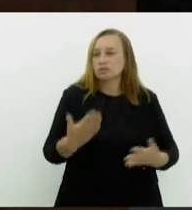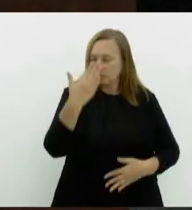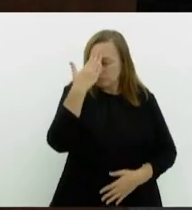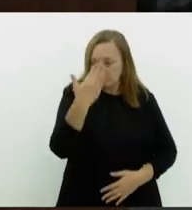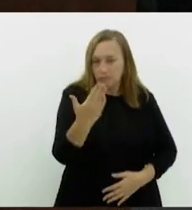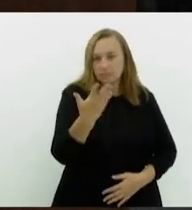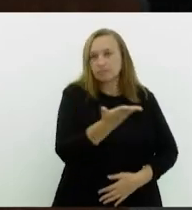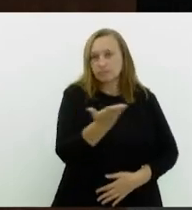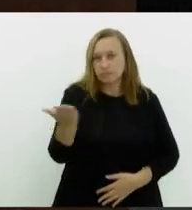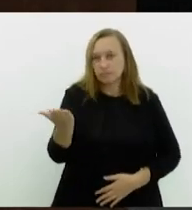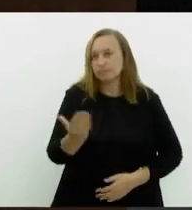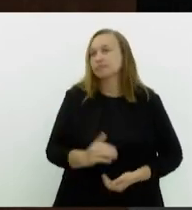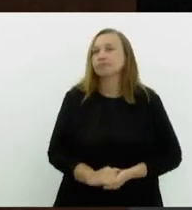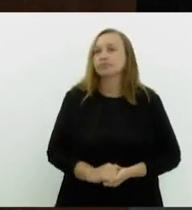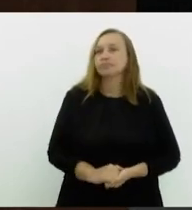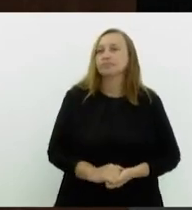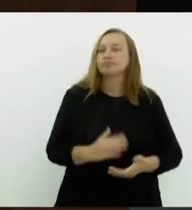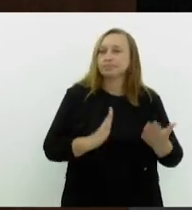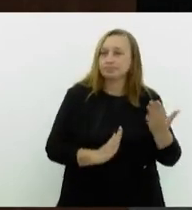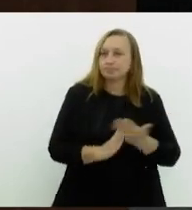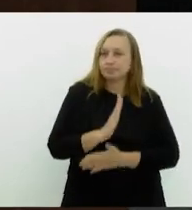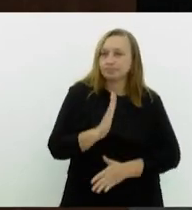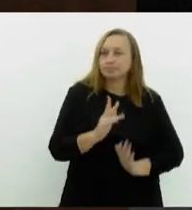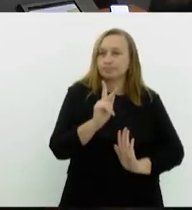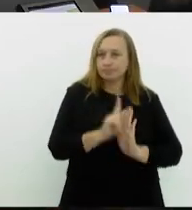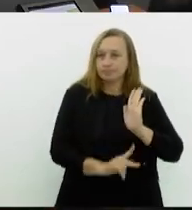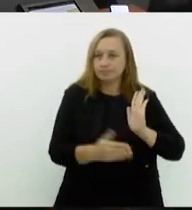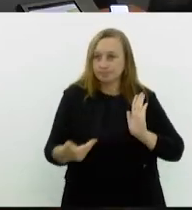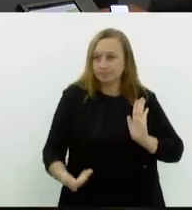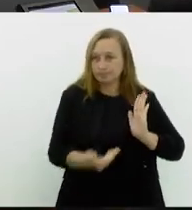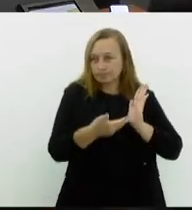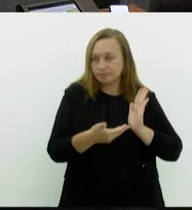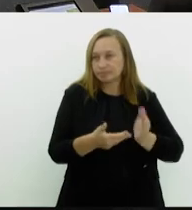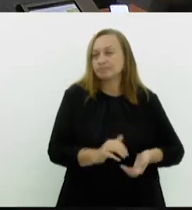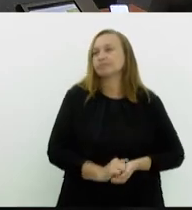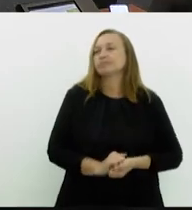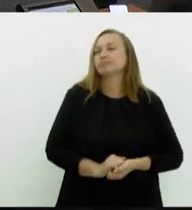obrigado a todos pela aprovação desse projeto.